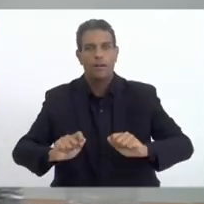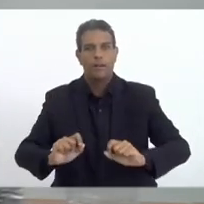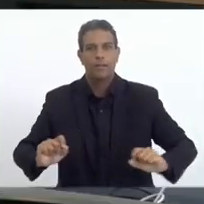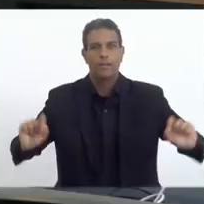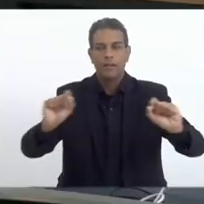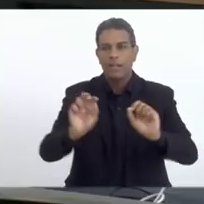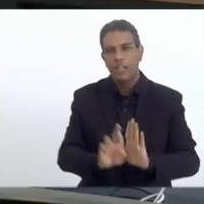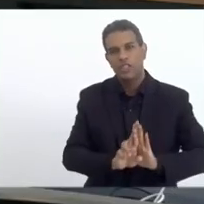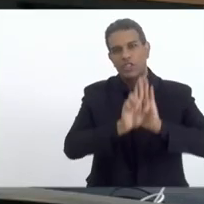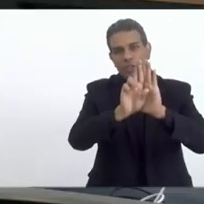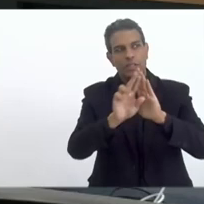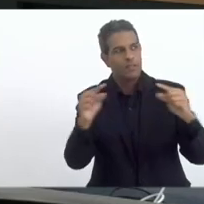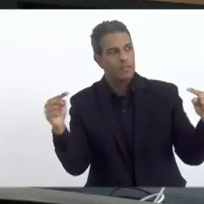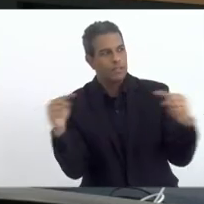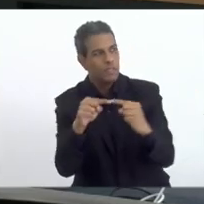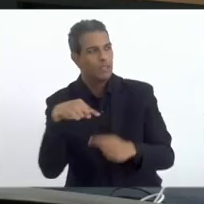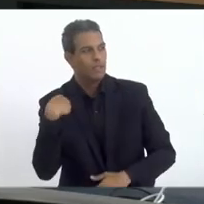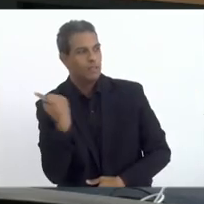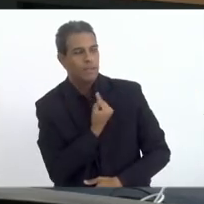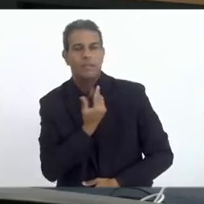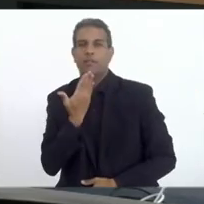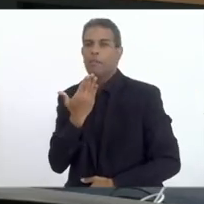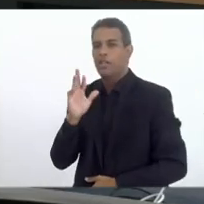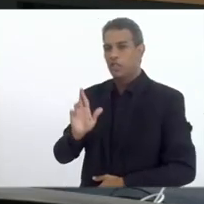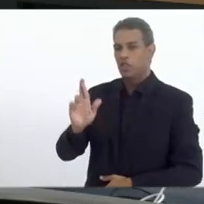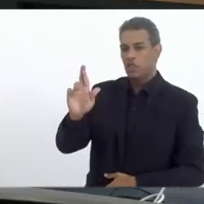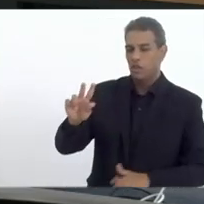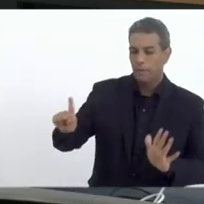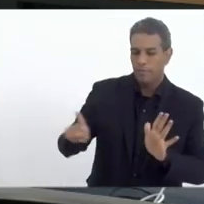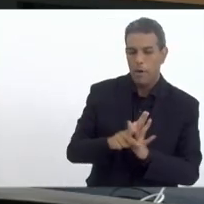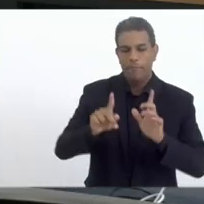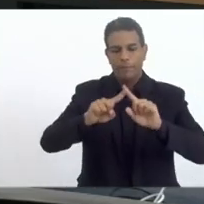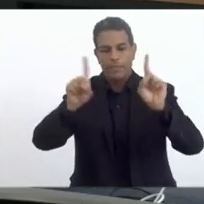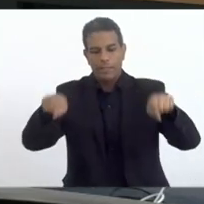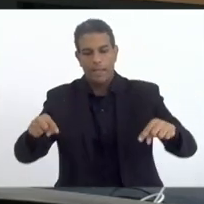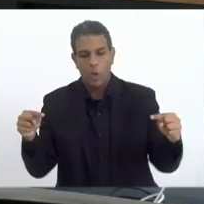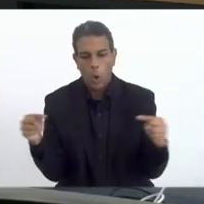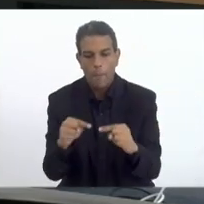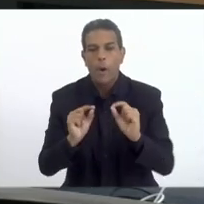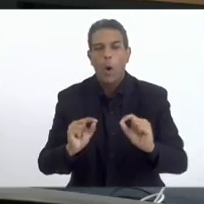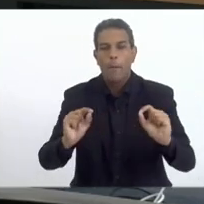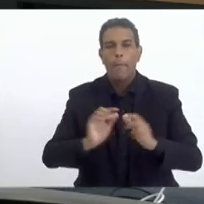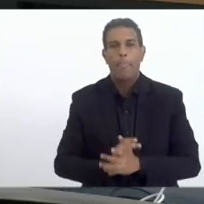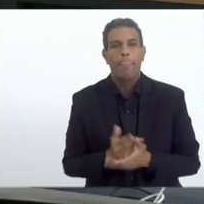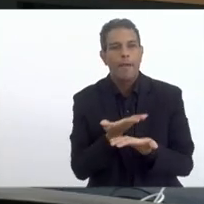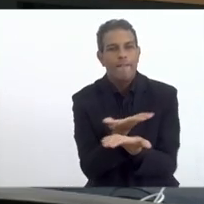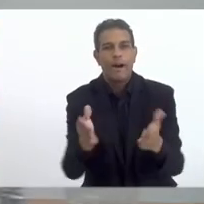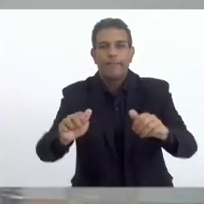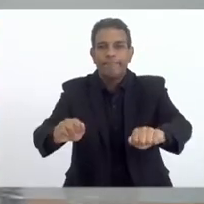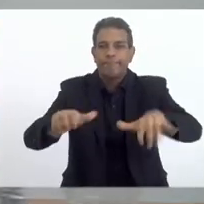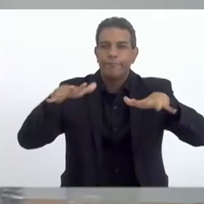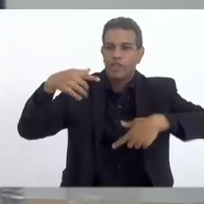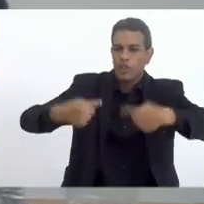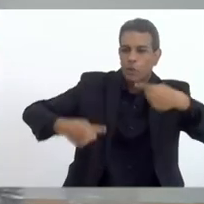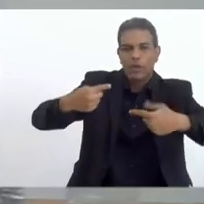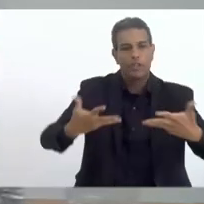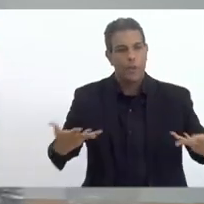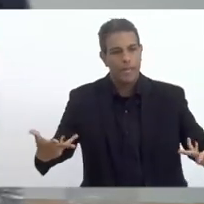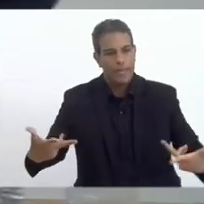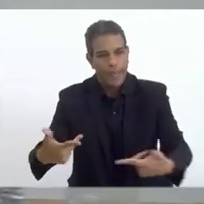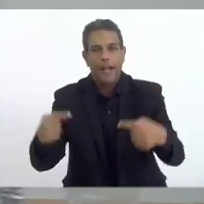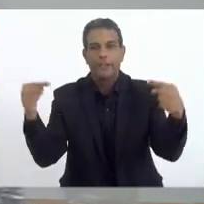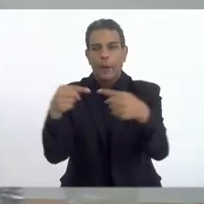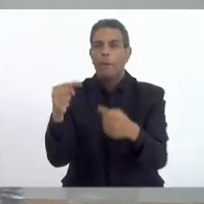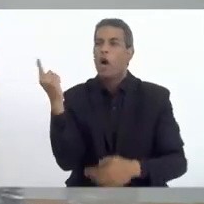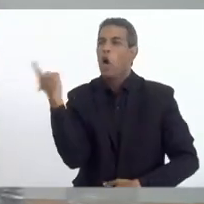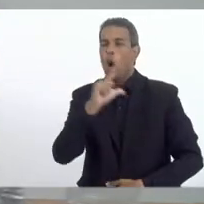de governo e falo inclusive pela representação que os servidores fazem aqui hoje, com plenário cheio, com discussão de qualidade, mas